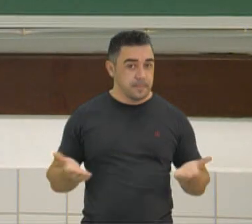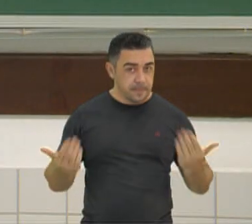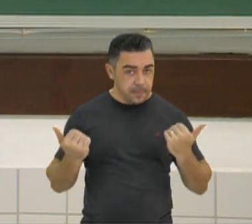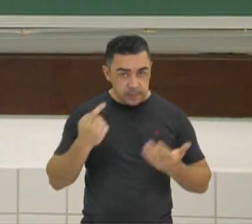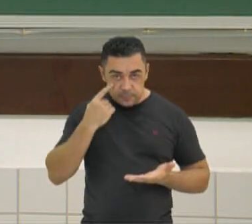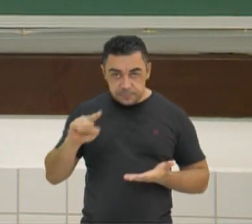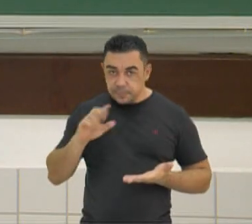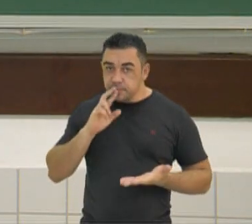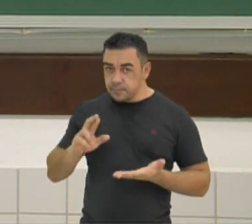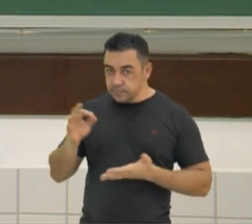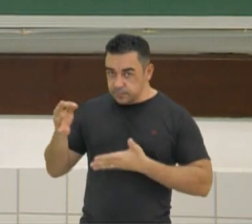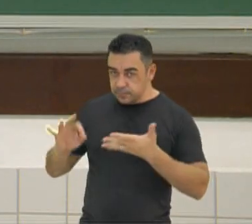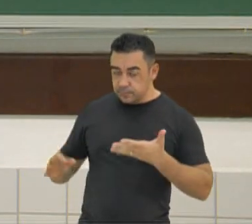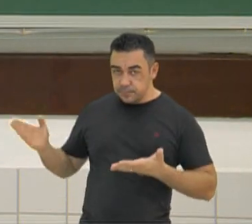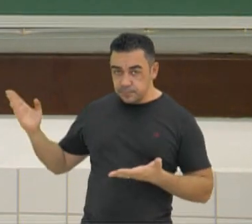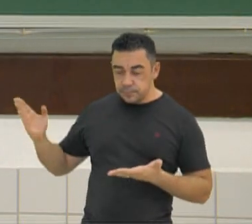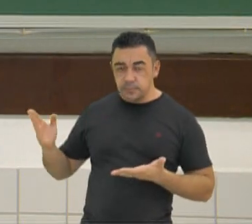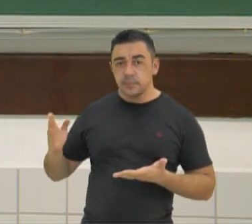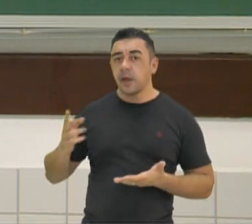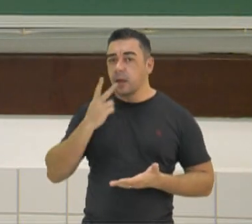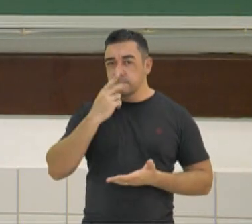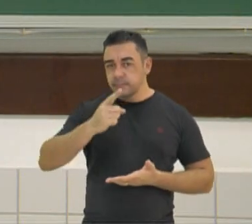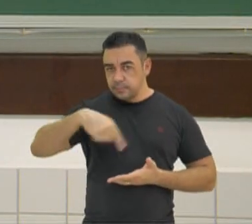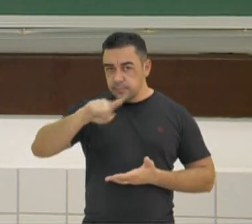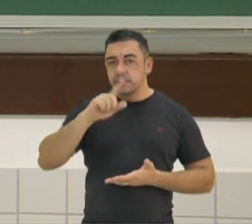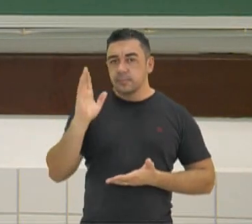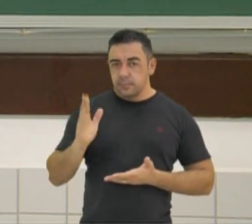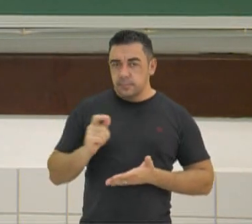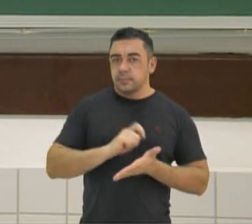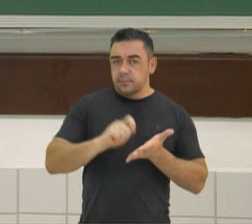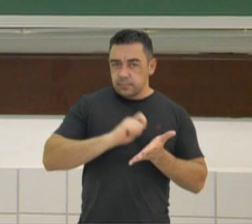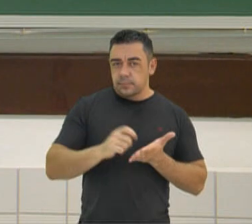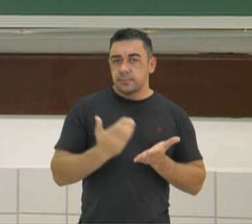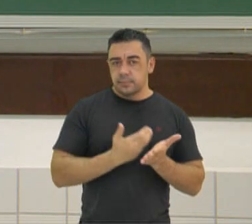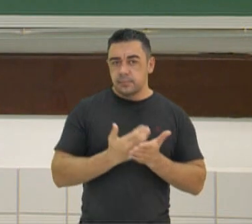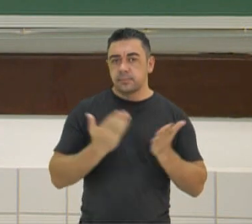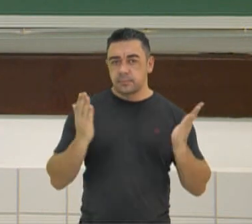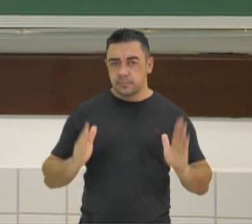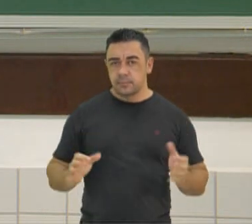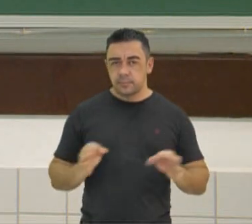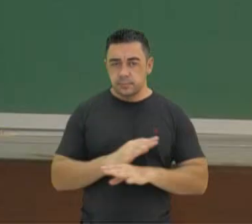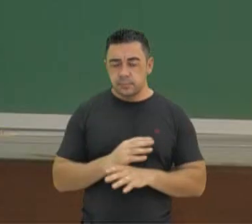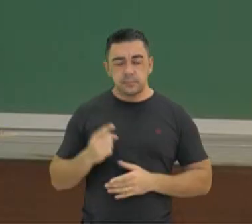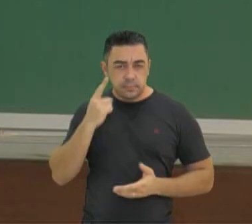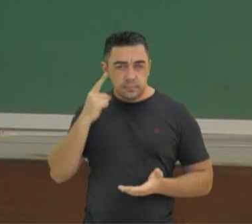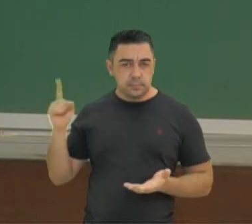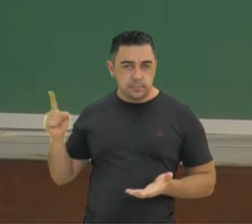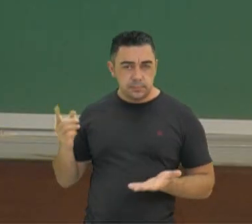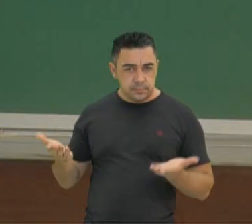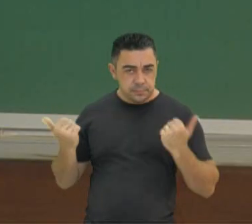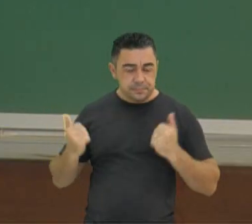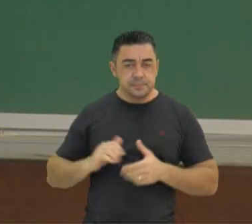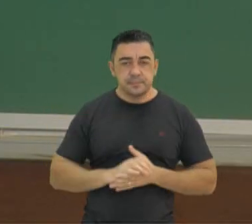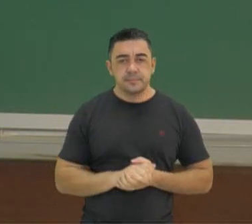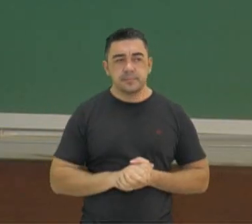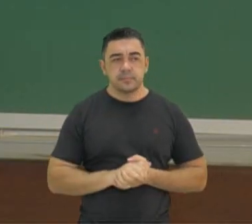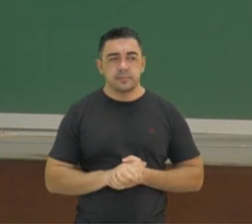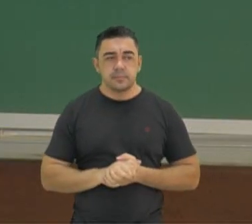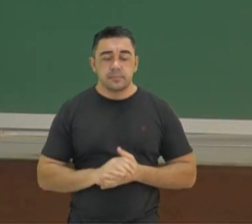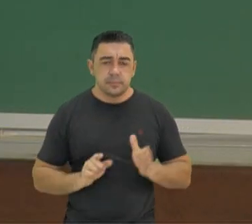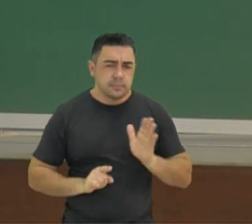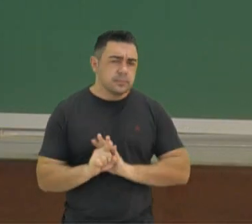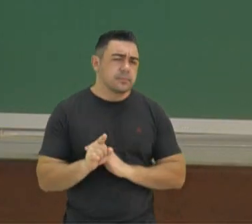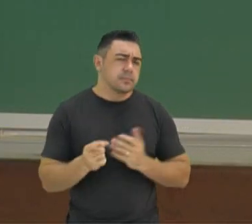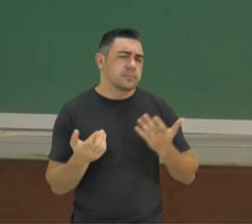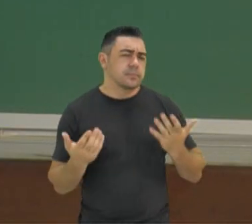Vamos lá, turma? Então, resolver a nossa questão. Acredito que todos já anotaram no caderno, já resolveram esse exercício. Então, vamos lá. A